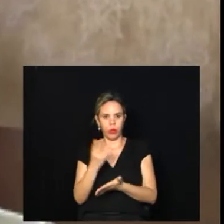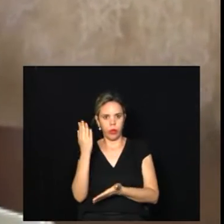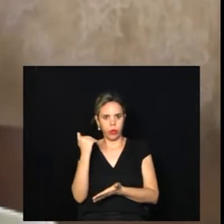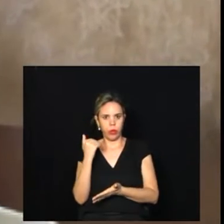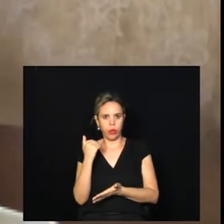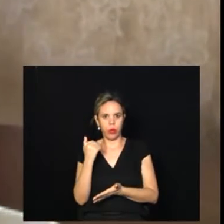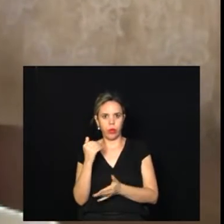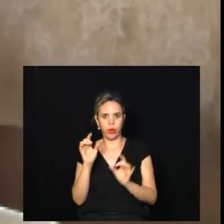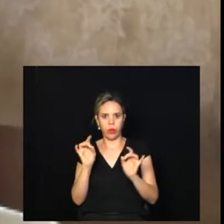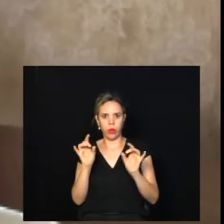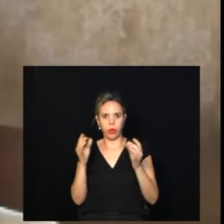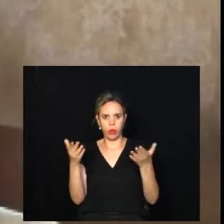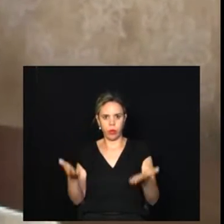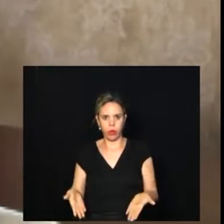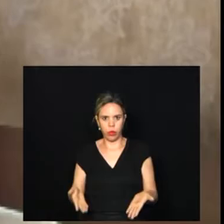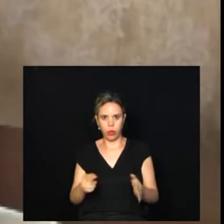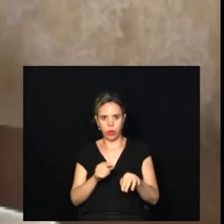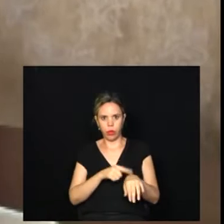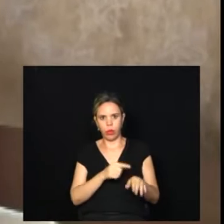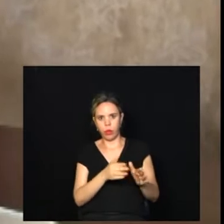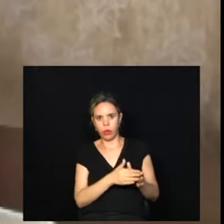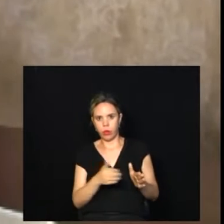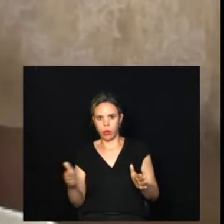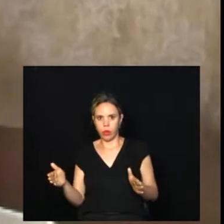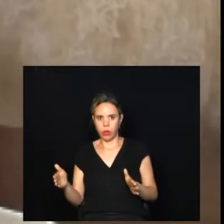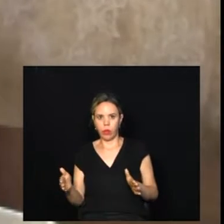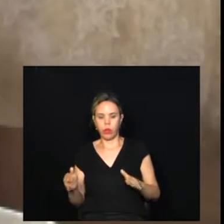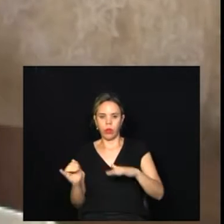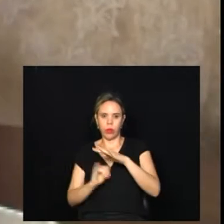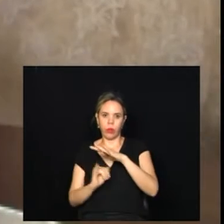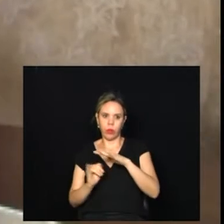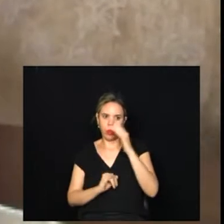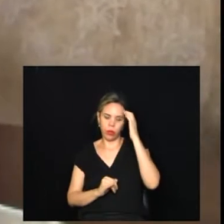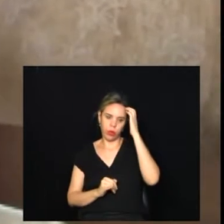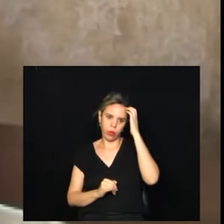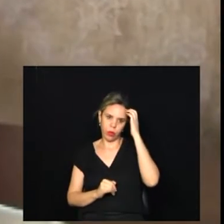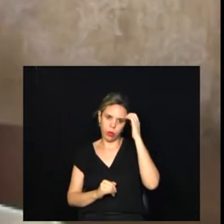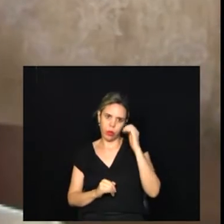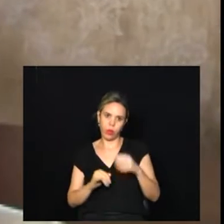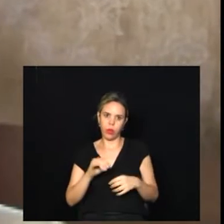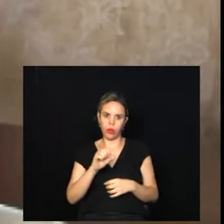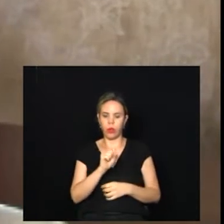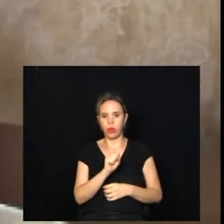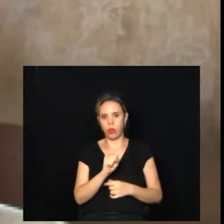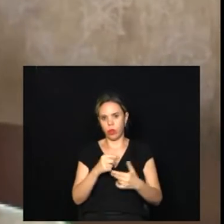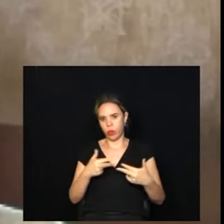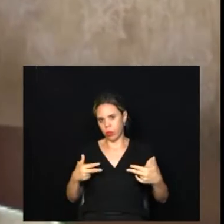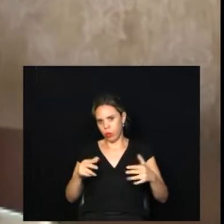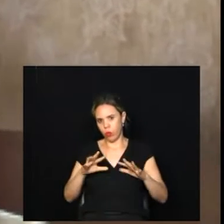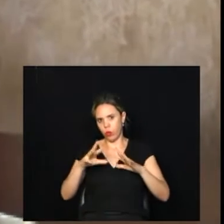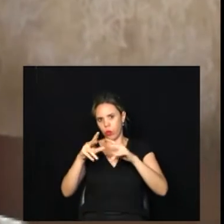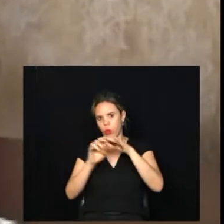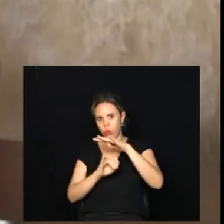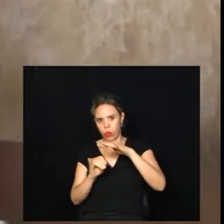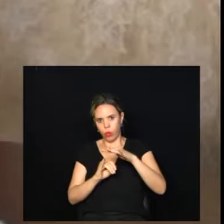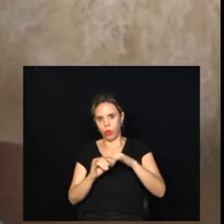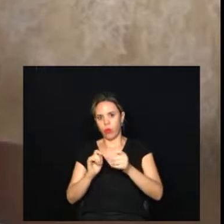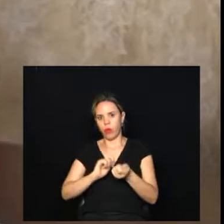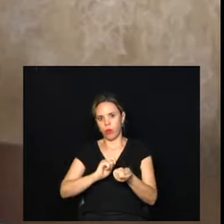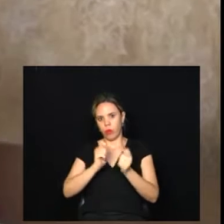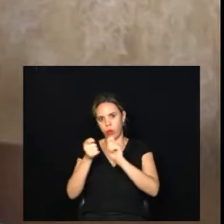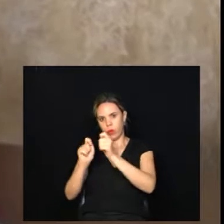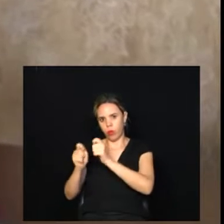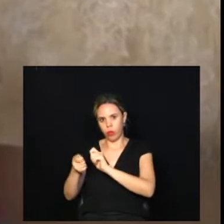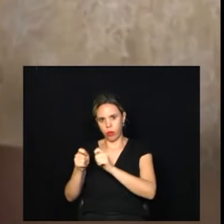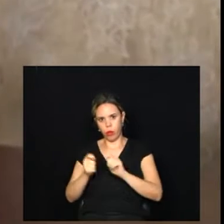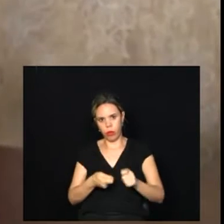sabem, especialmente nesse tempo de pandemia, as instituições, as OSCs, as ONGs, têm se reinventado